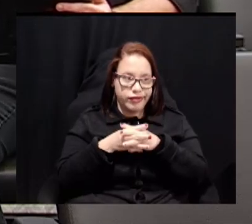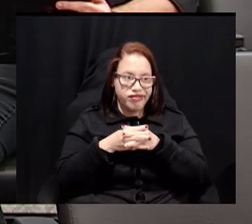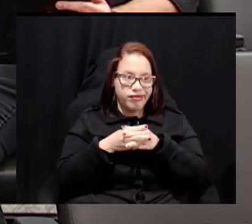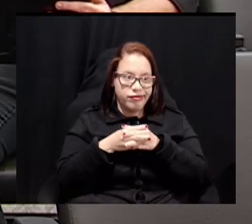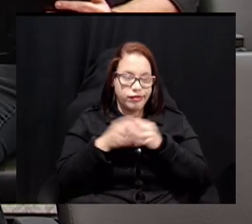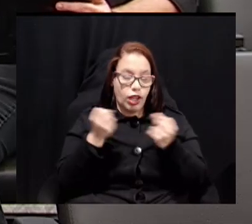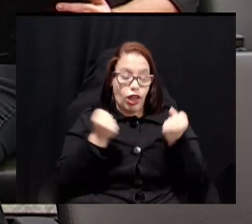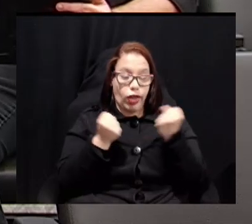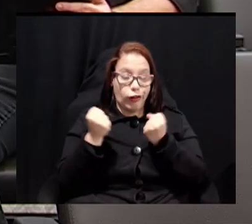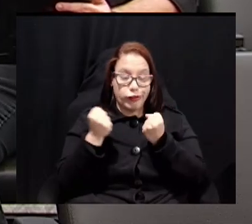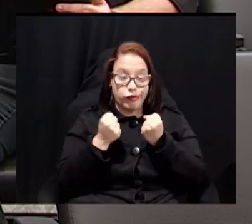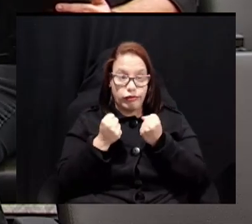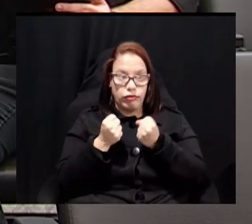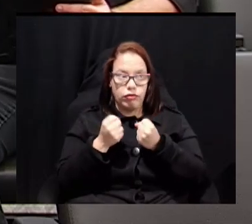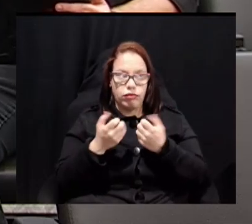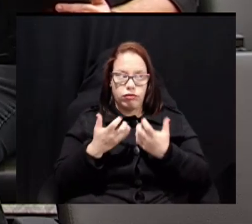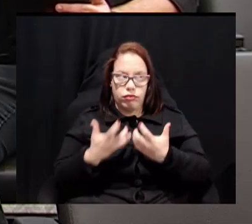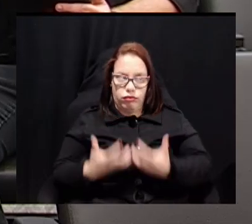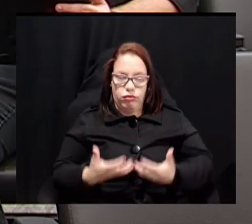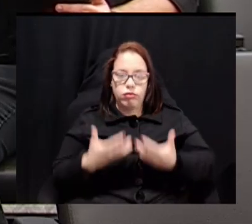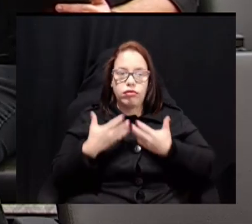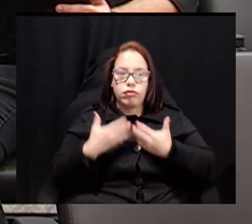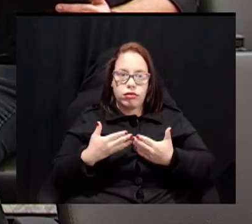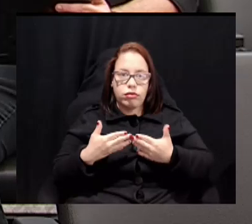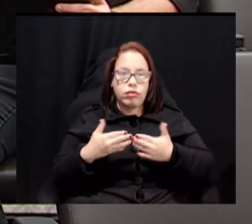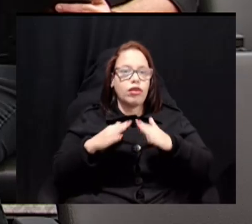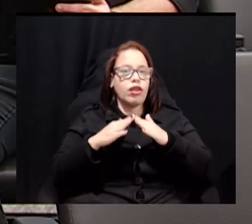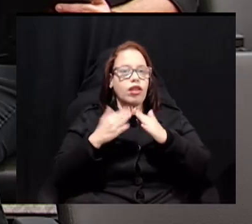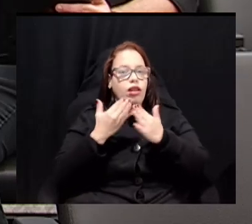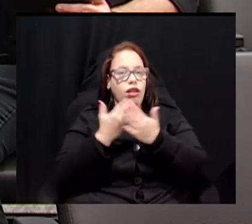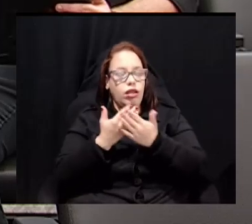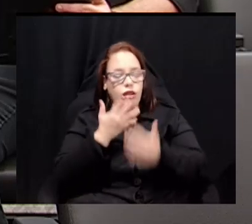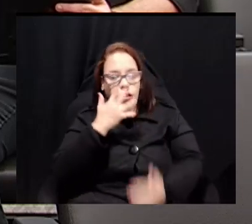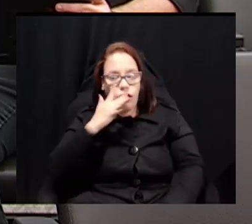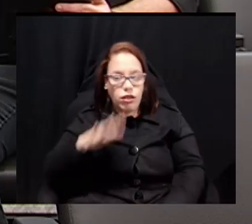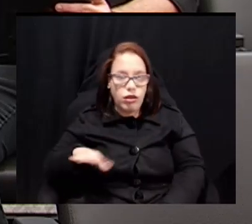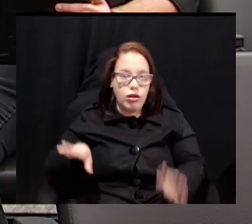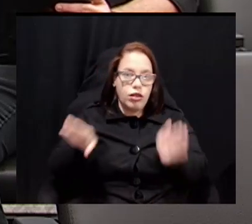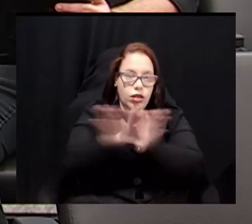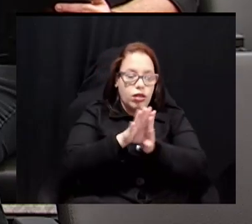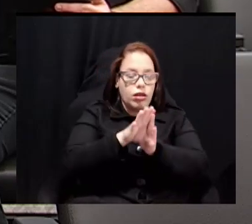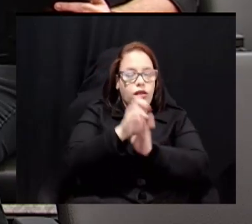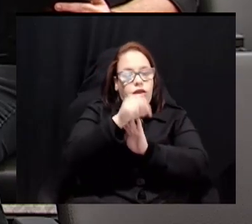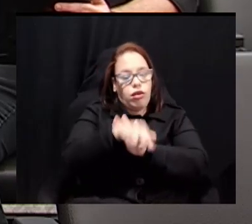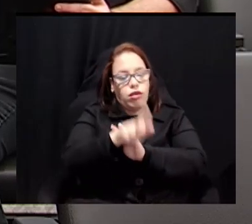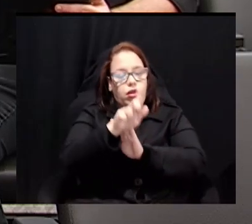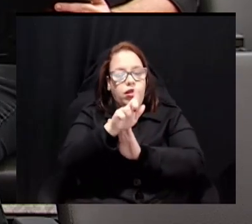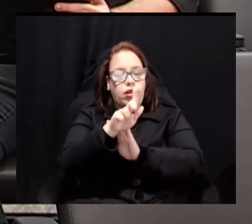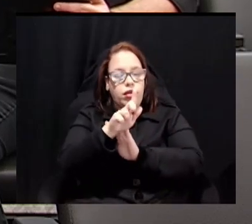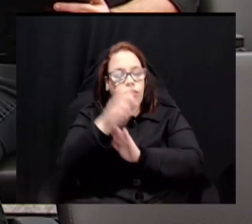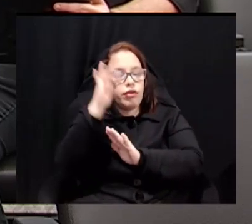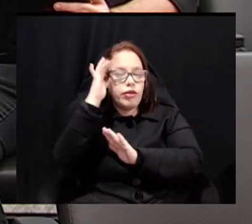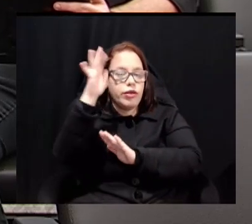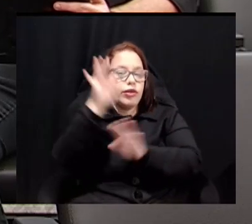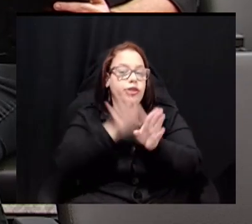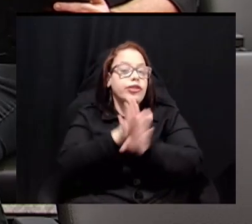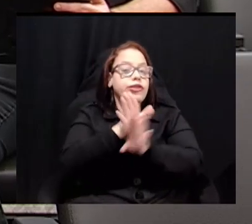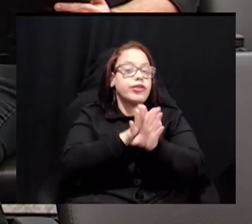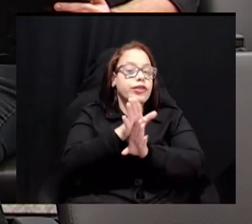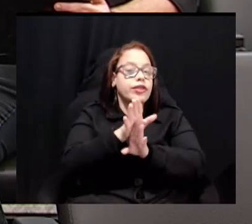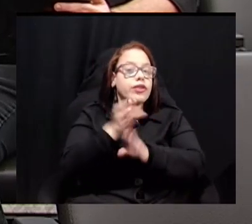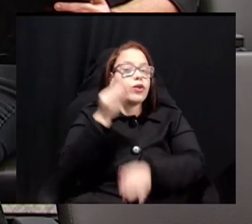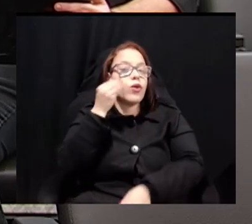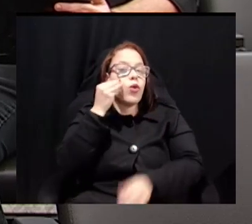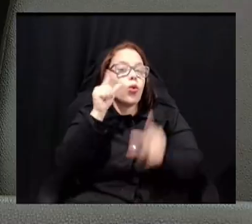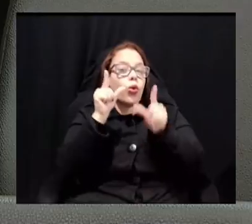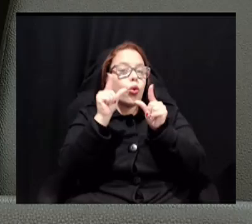pesado, as crianças têm que adentrar a ONG. Então a ideia dessa indicação é tentar minimizar